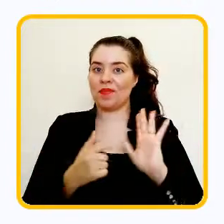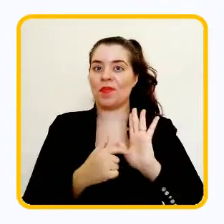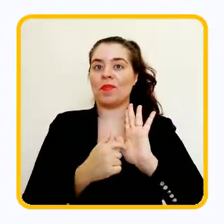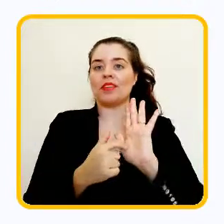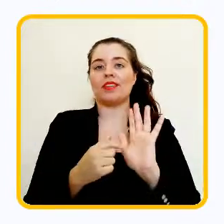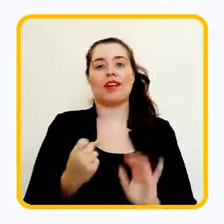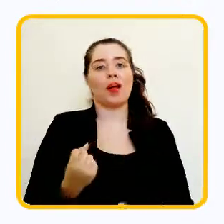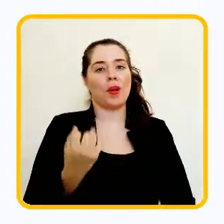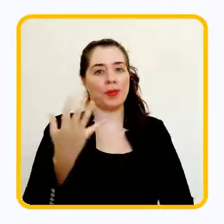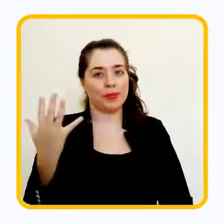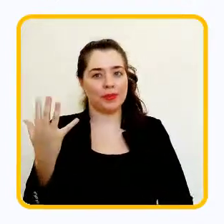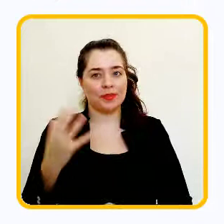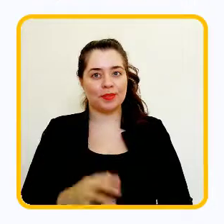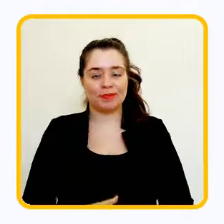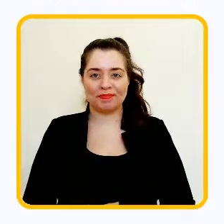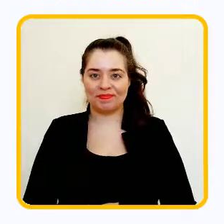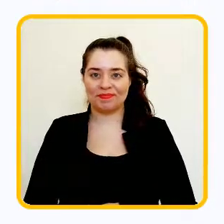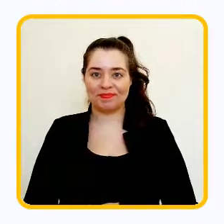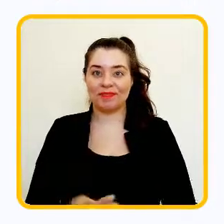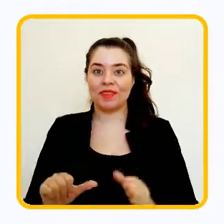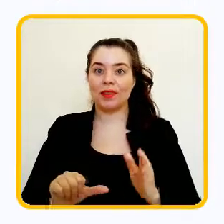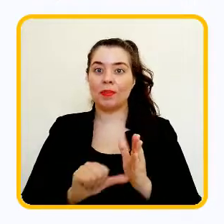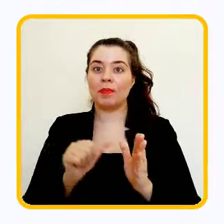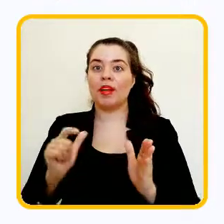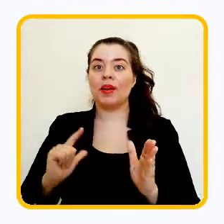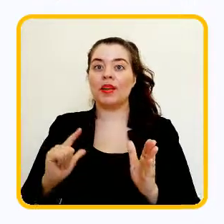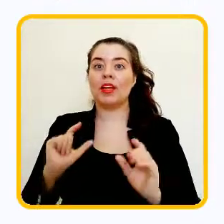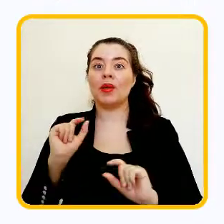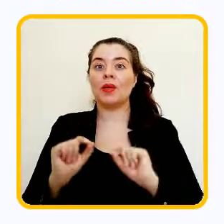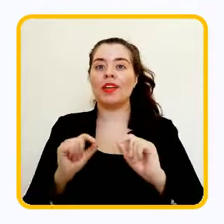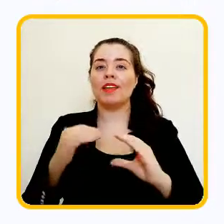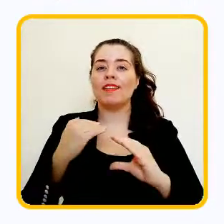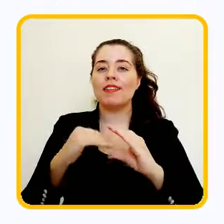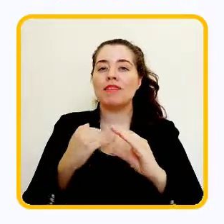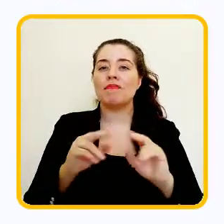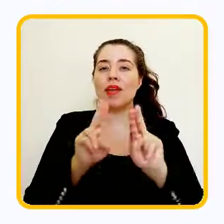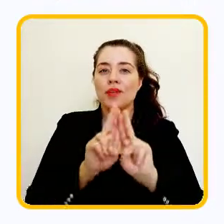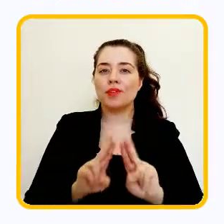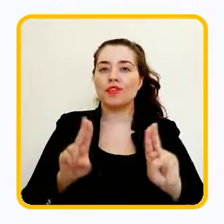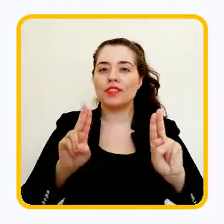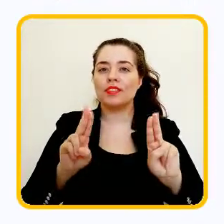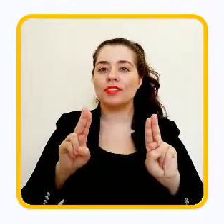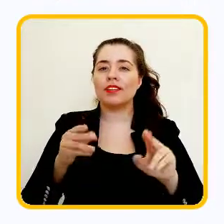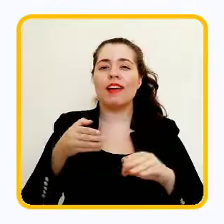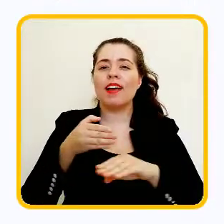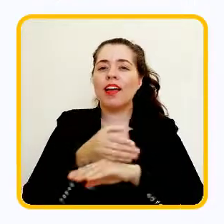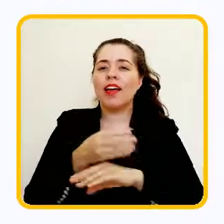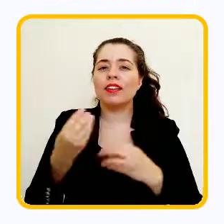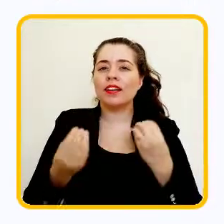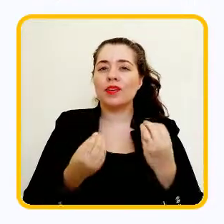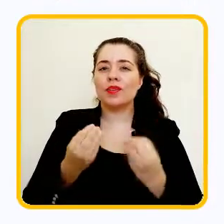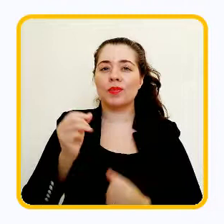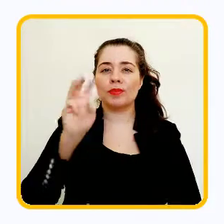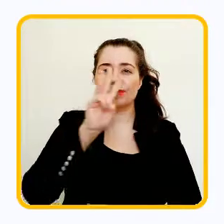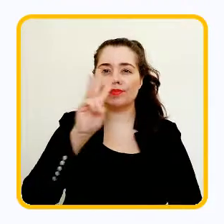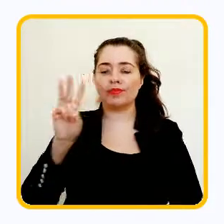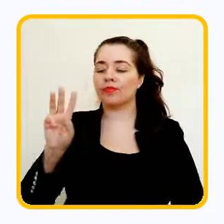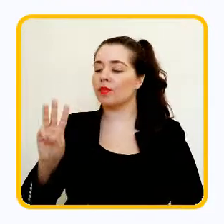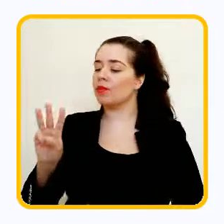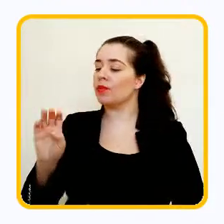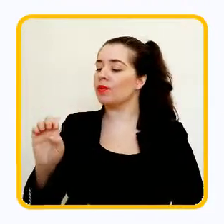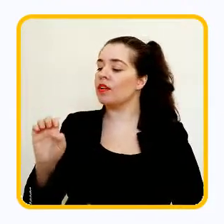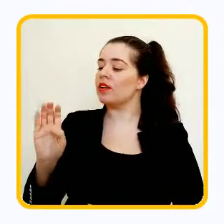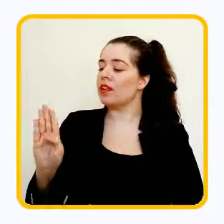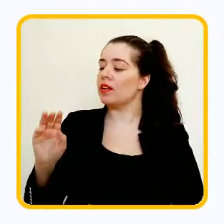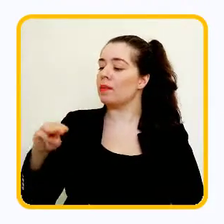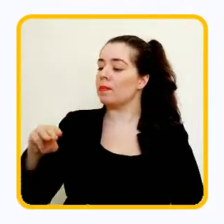informação e comunicação. Eu quero te apresentar alguns deles. Primeiro, o webmail ou e-mail institucional. Por